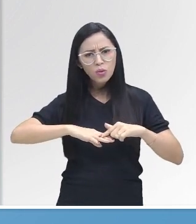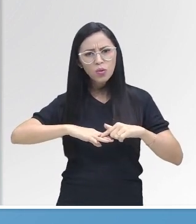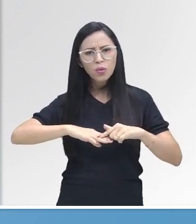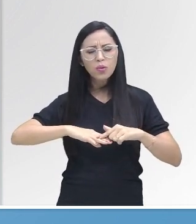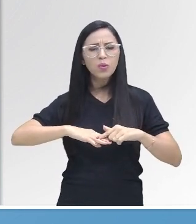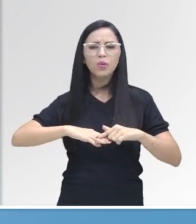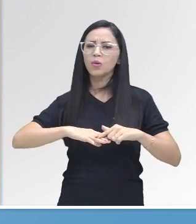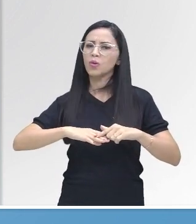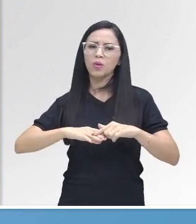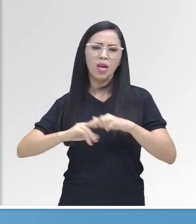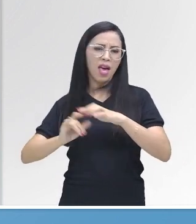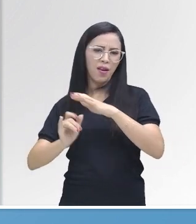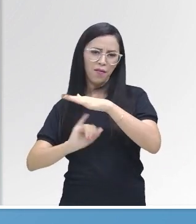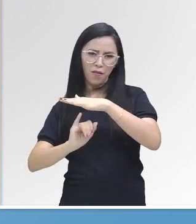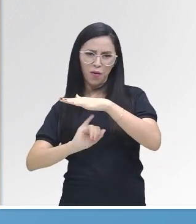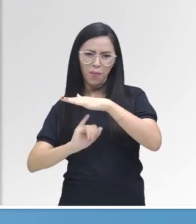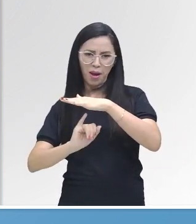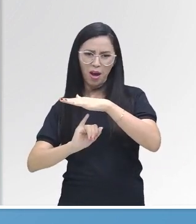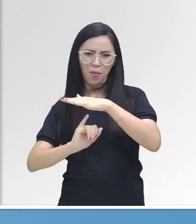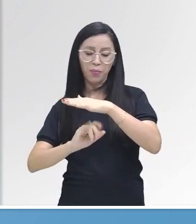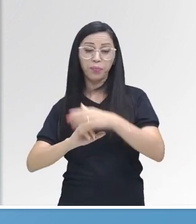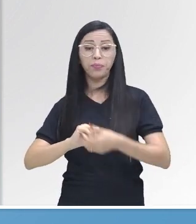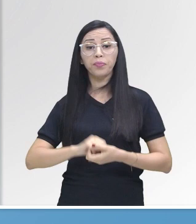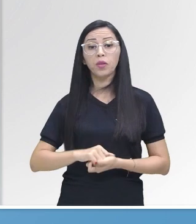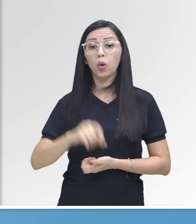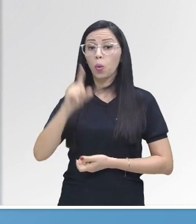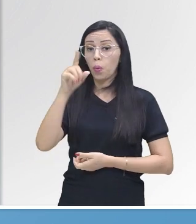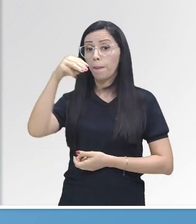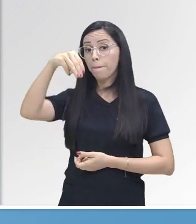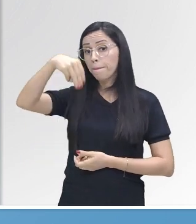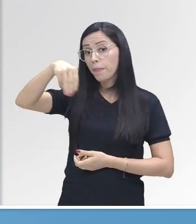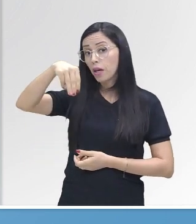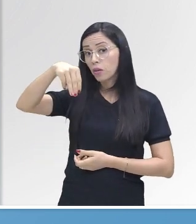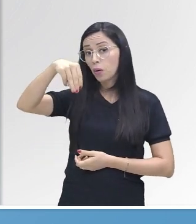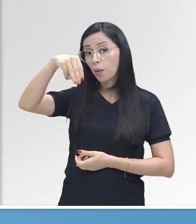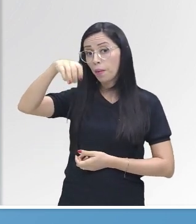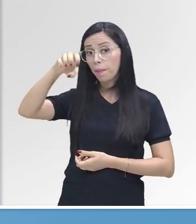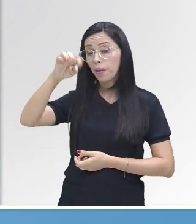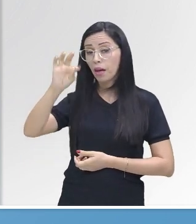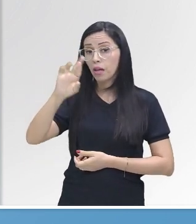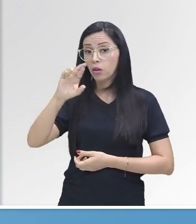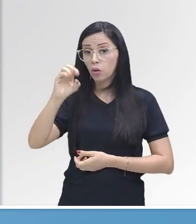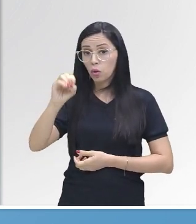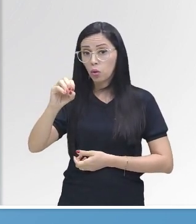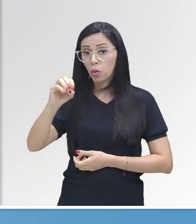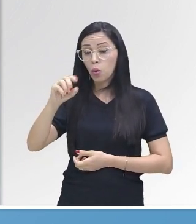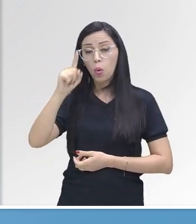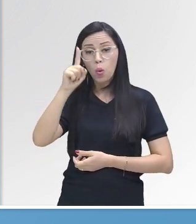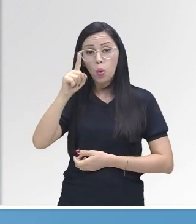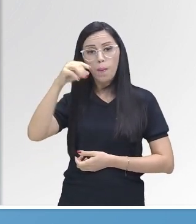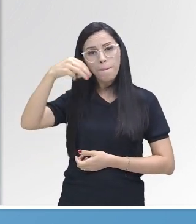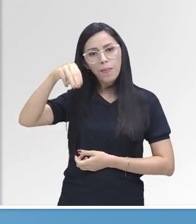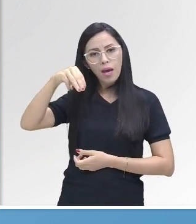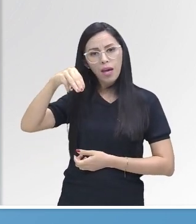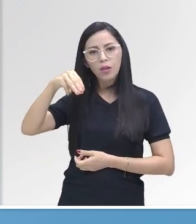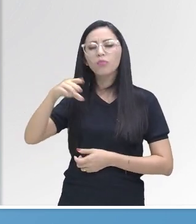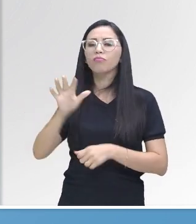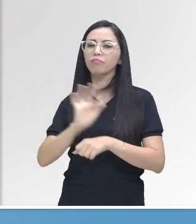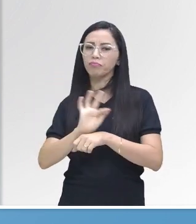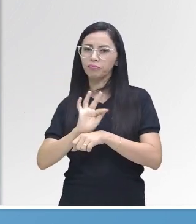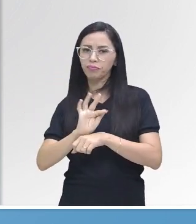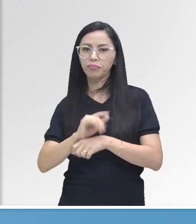é padronizada. E um metro? 1 metro, já está dizendo, padronizada. Vamos